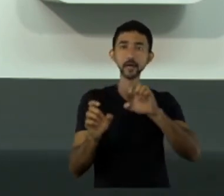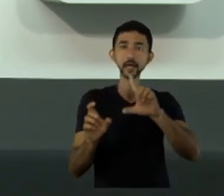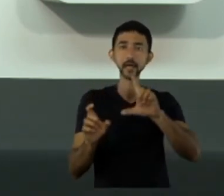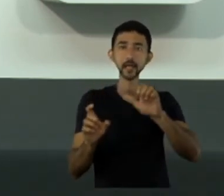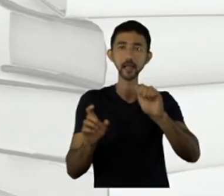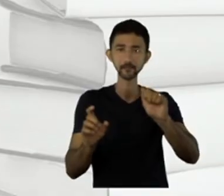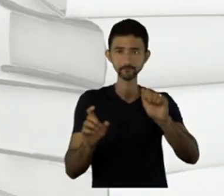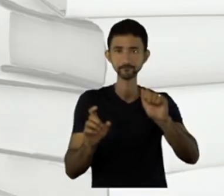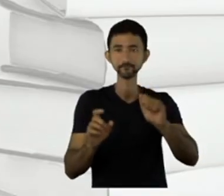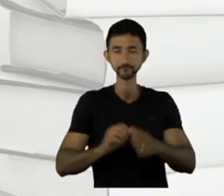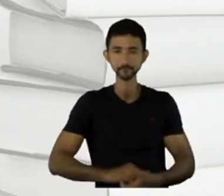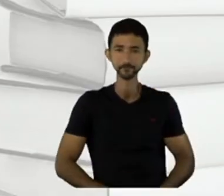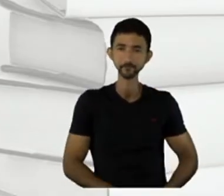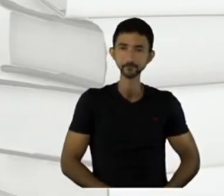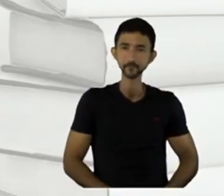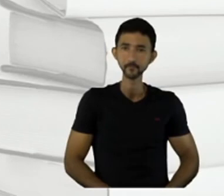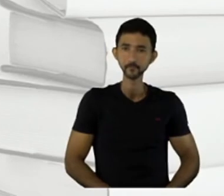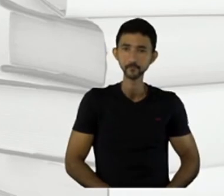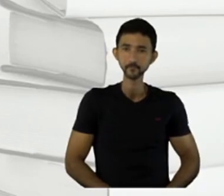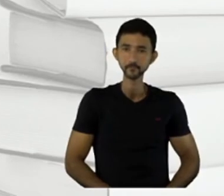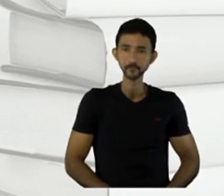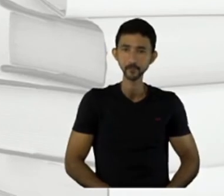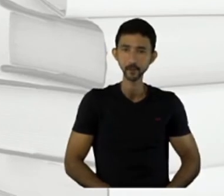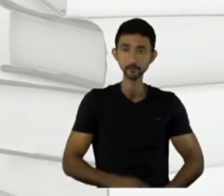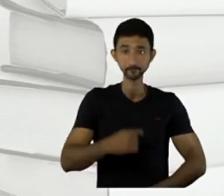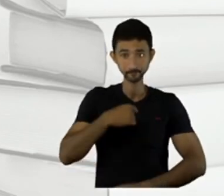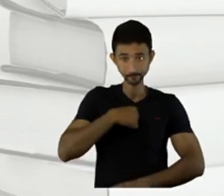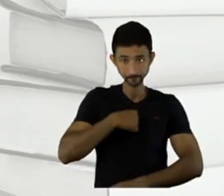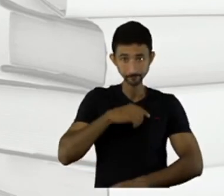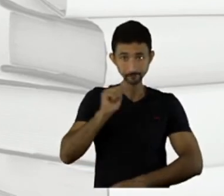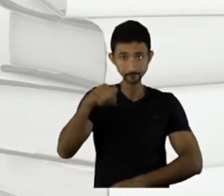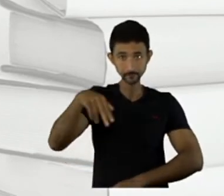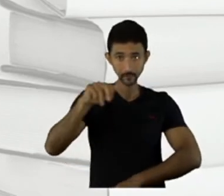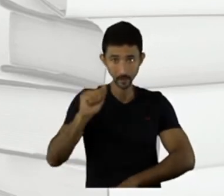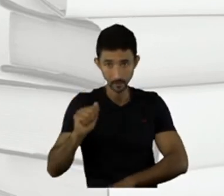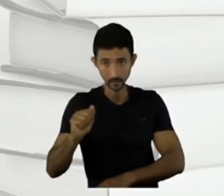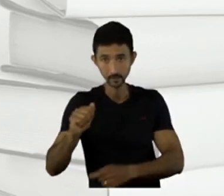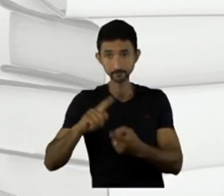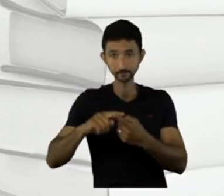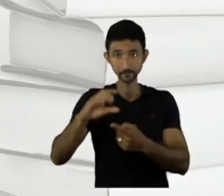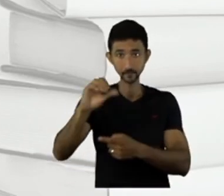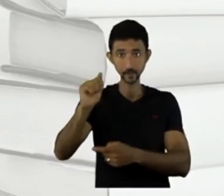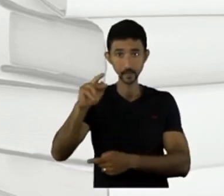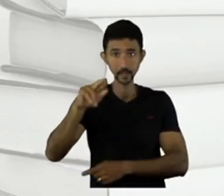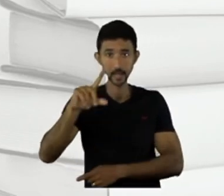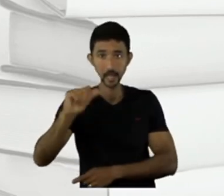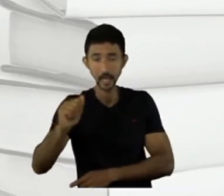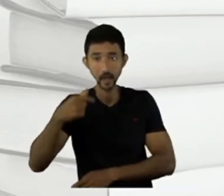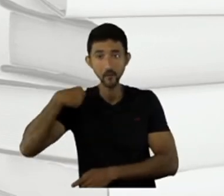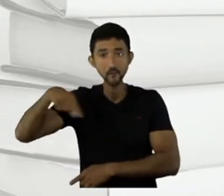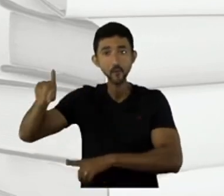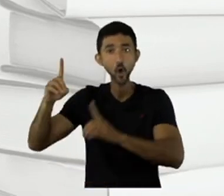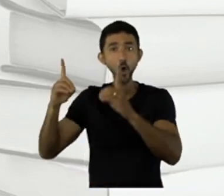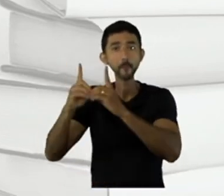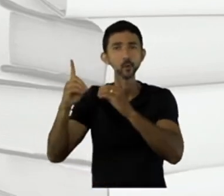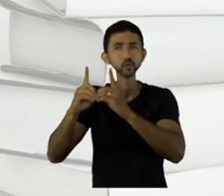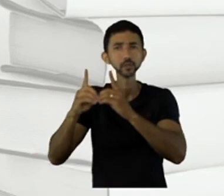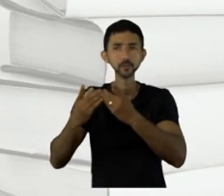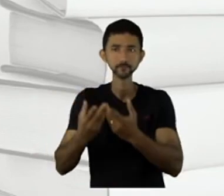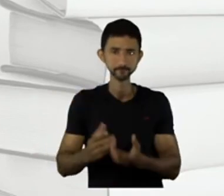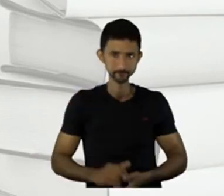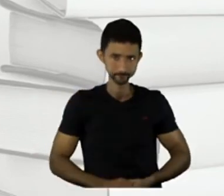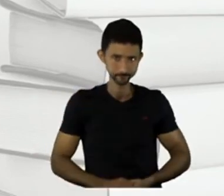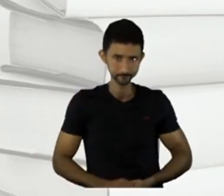feira. Continuando aqui. Eu, Ana e Carla fomos a Mosqueiro. Olha